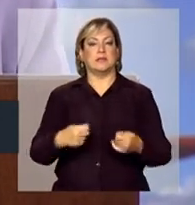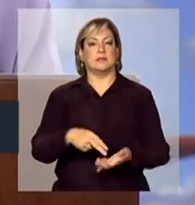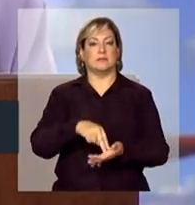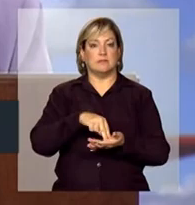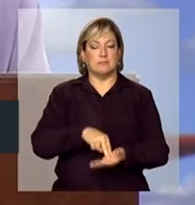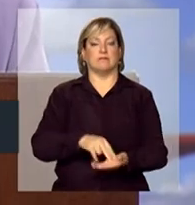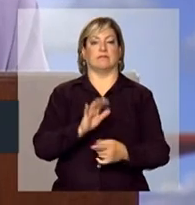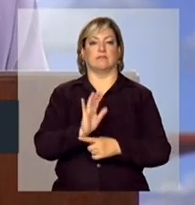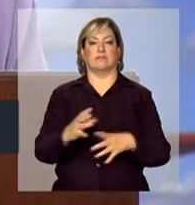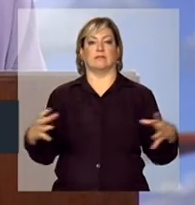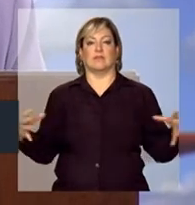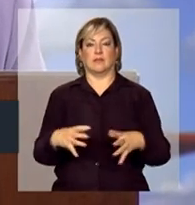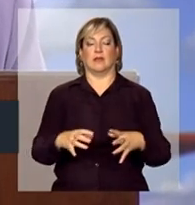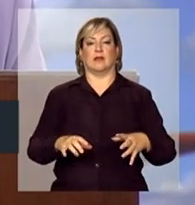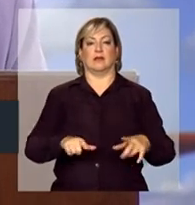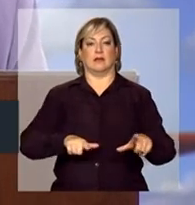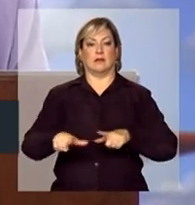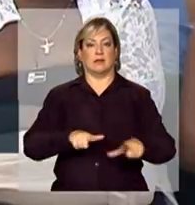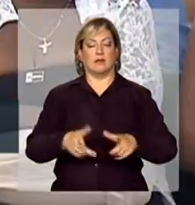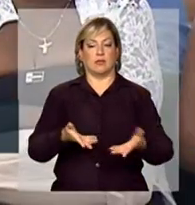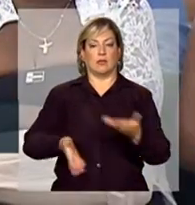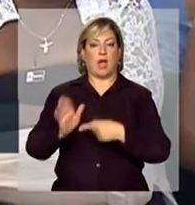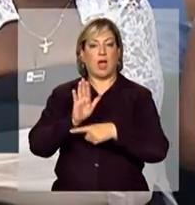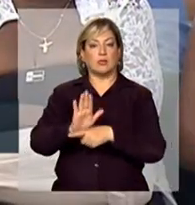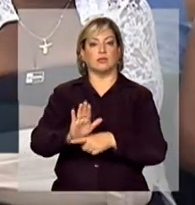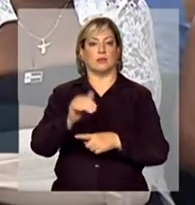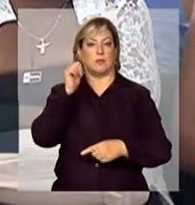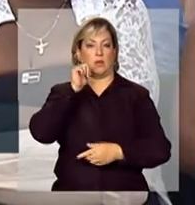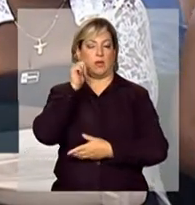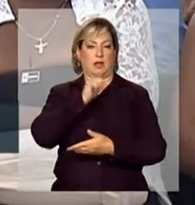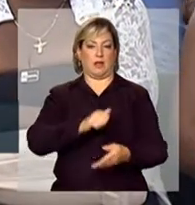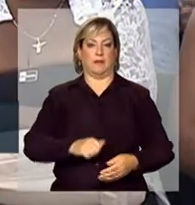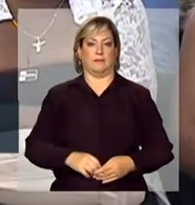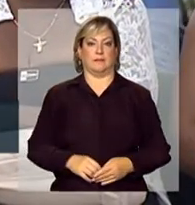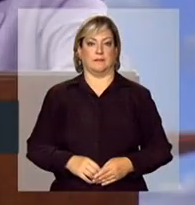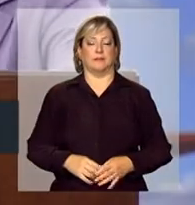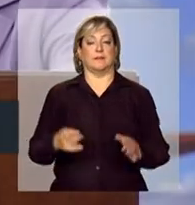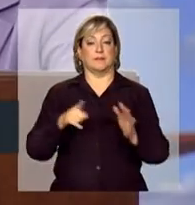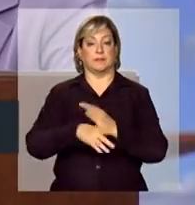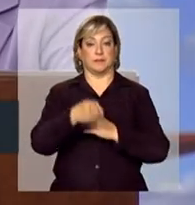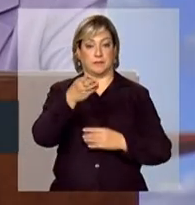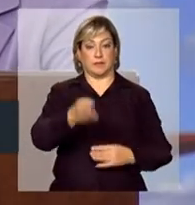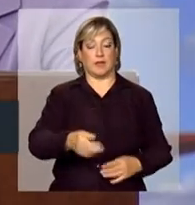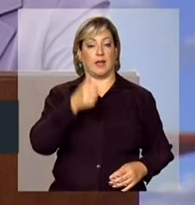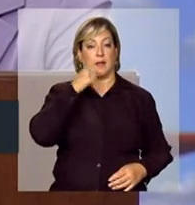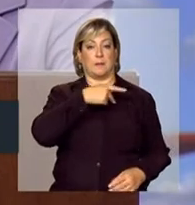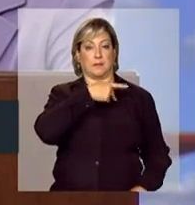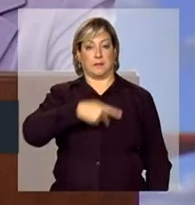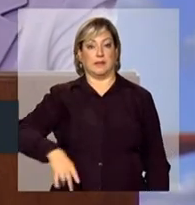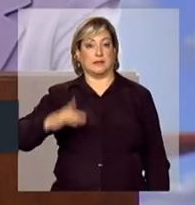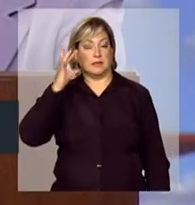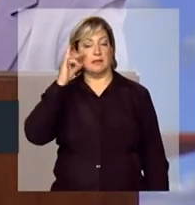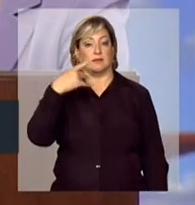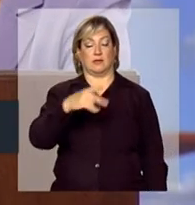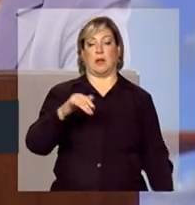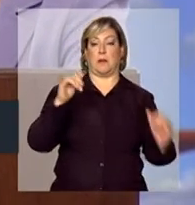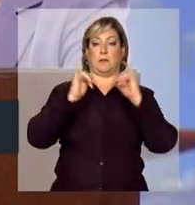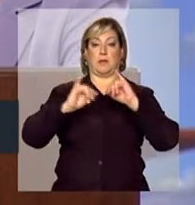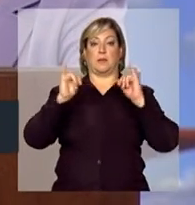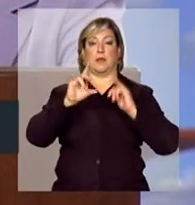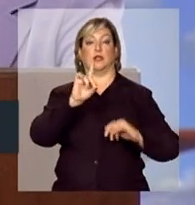integrasse os serviços e qualificar-se o acesso a senhora Presidenta Dilma em seu pronunciamento